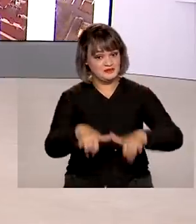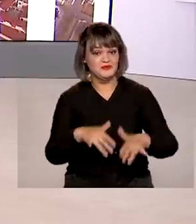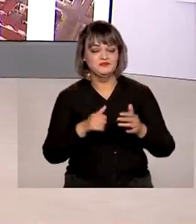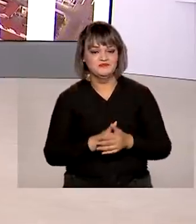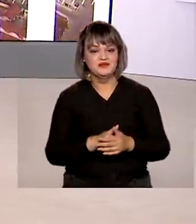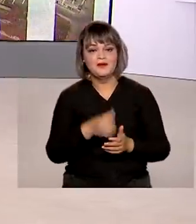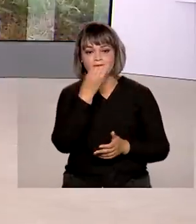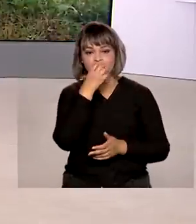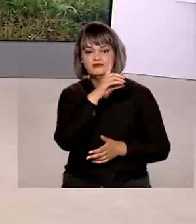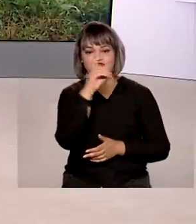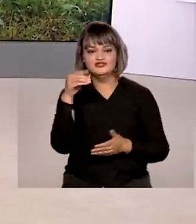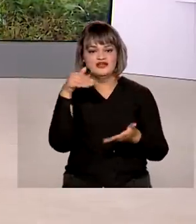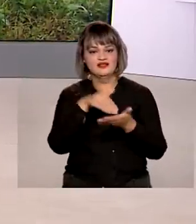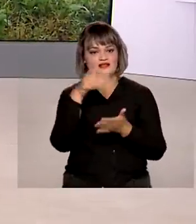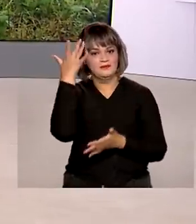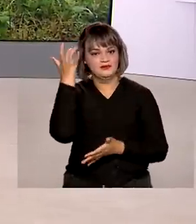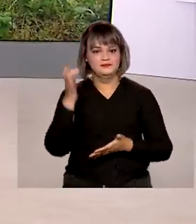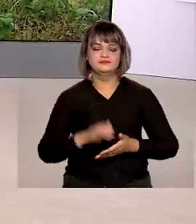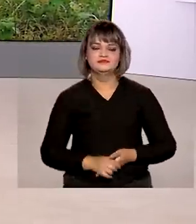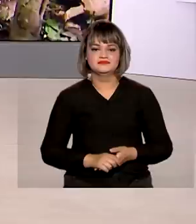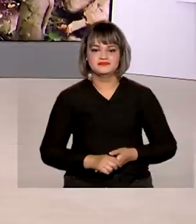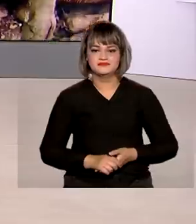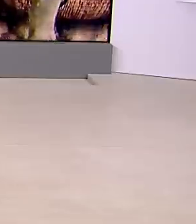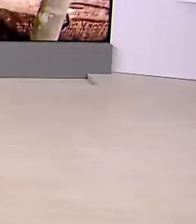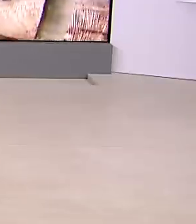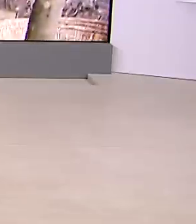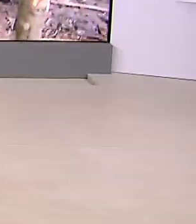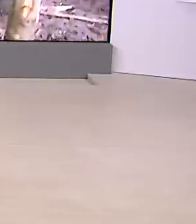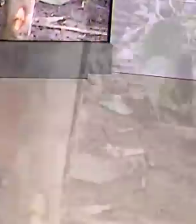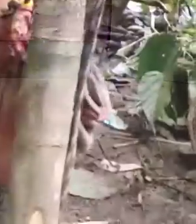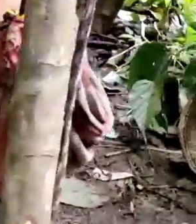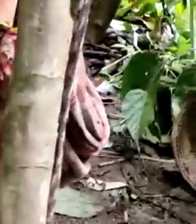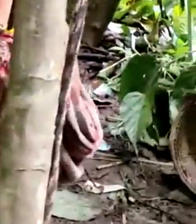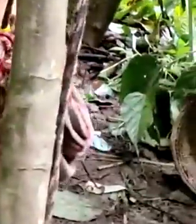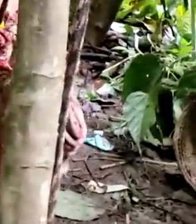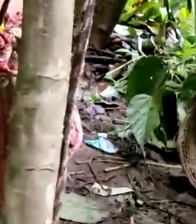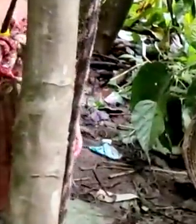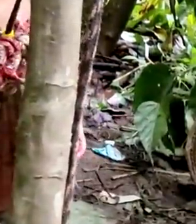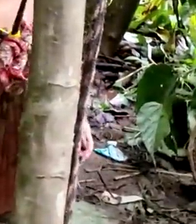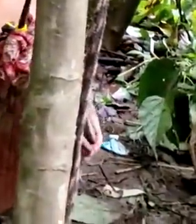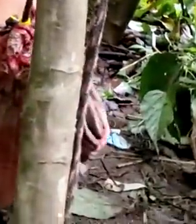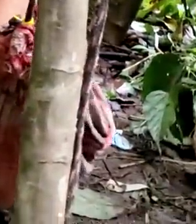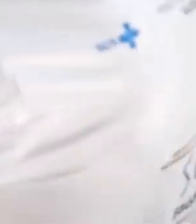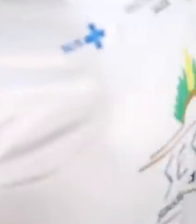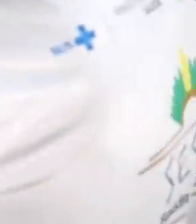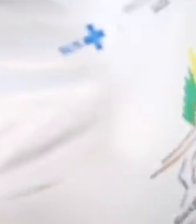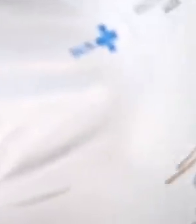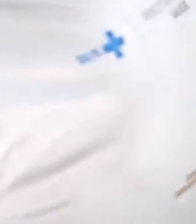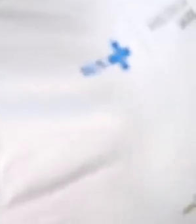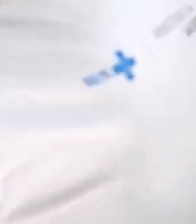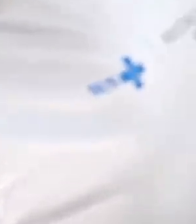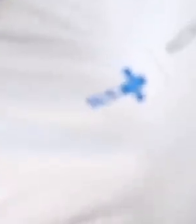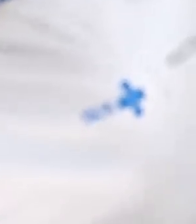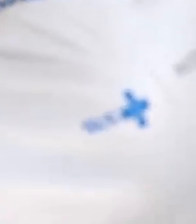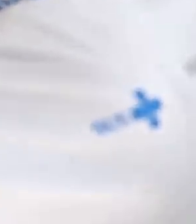fica por aqui bom dia para você e até amanhã E aí